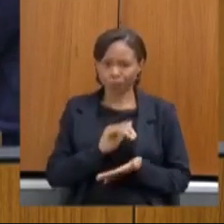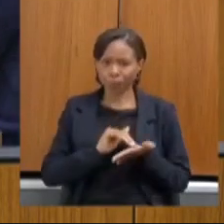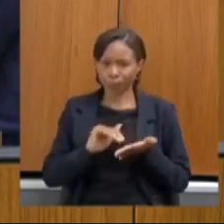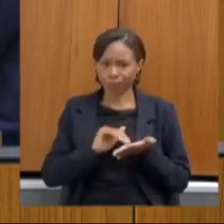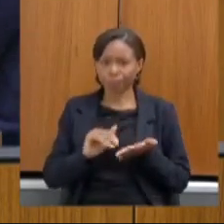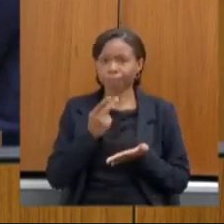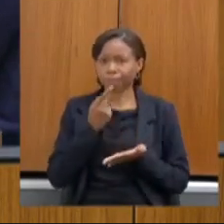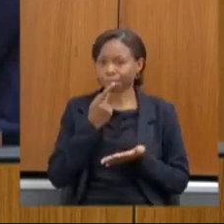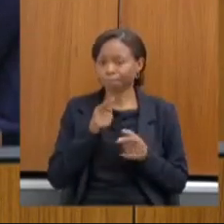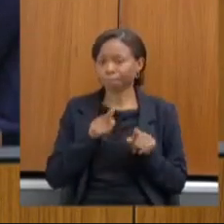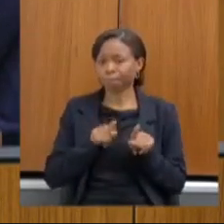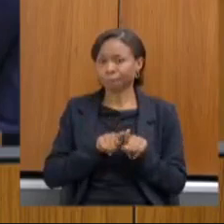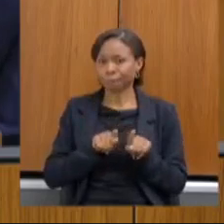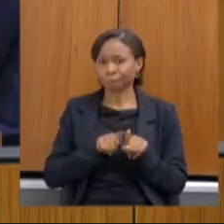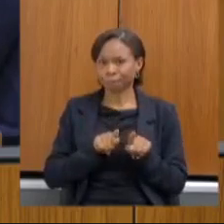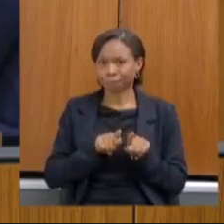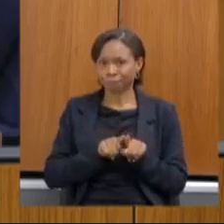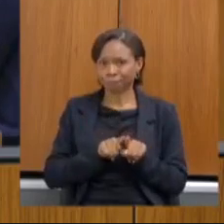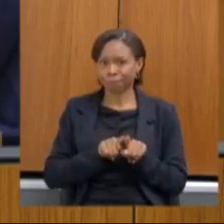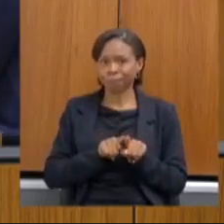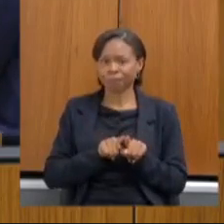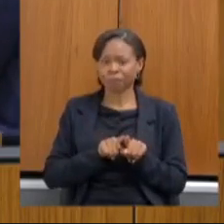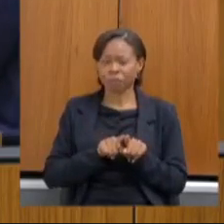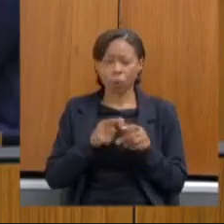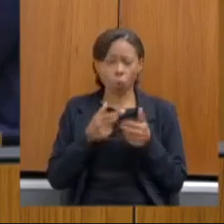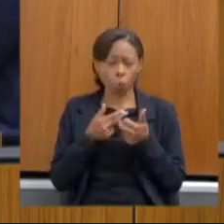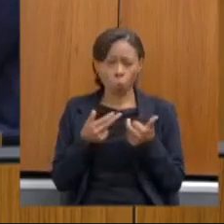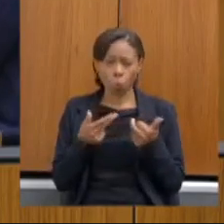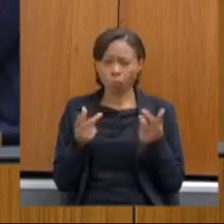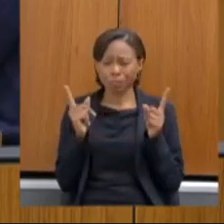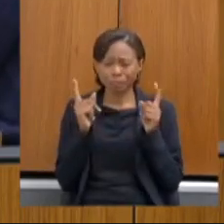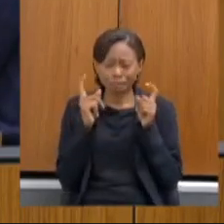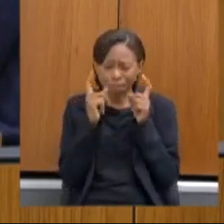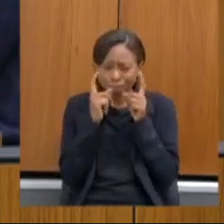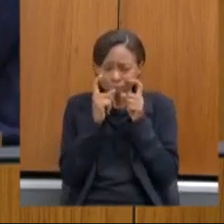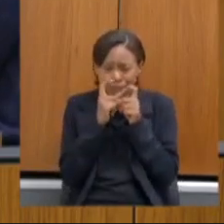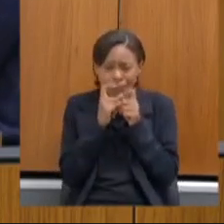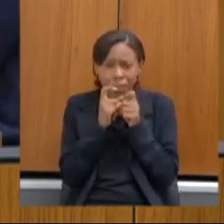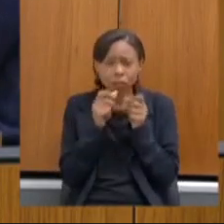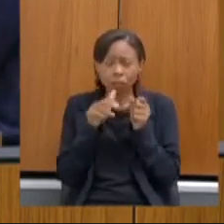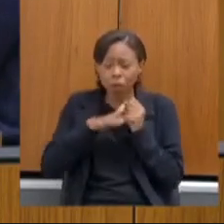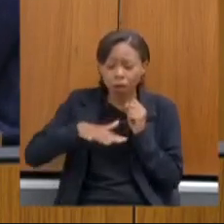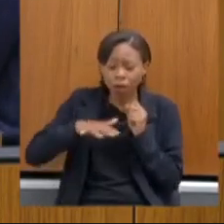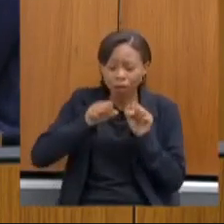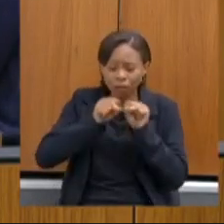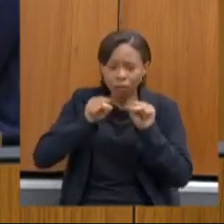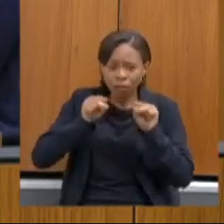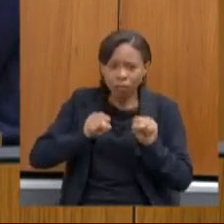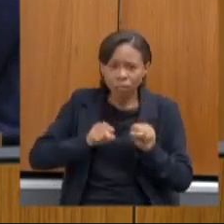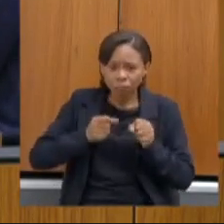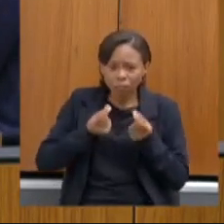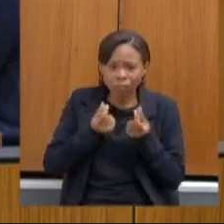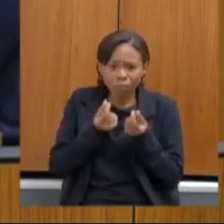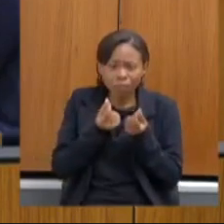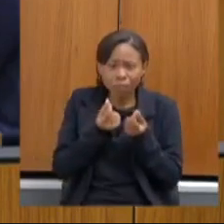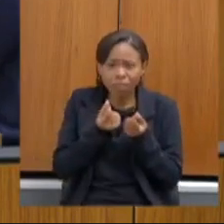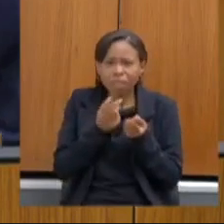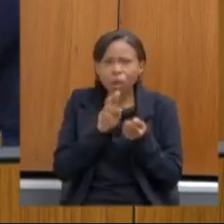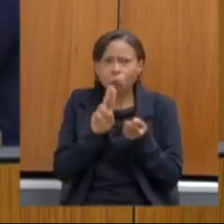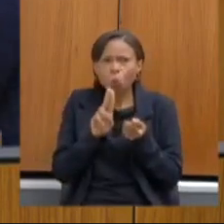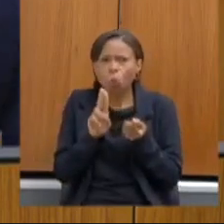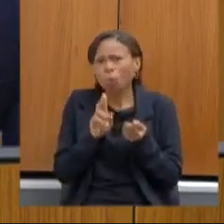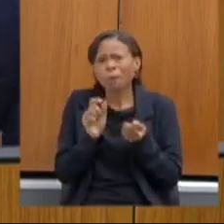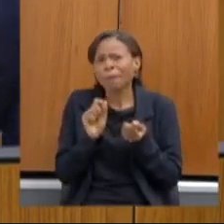não descansa que tem no sistema financeiro chama o como é que fala